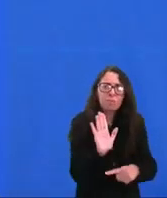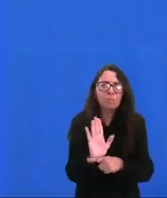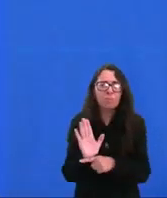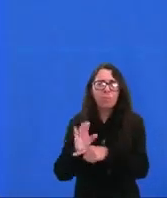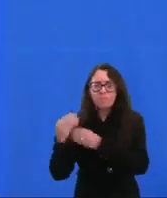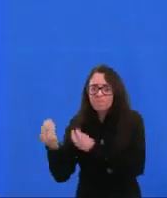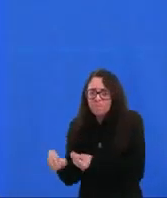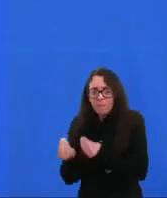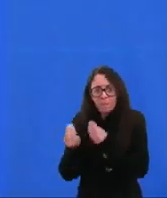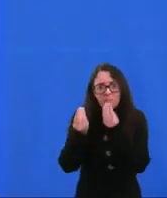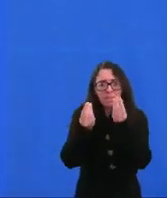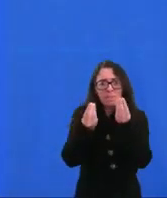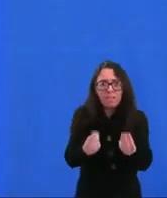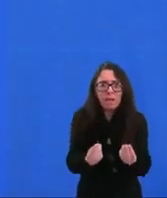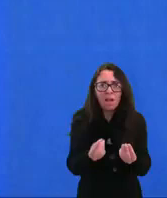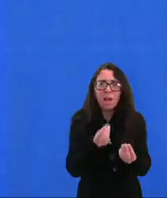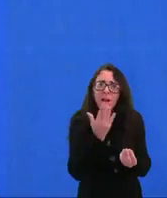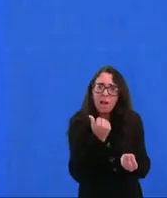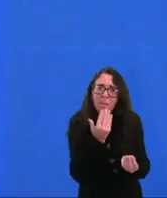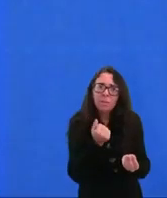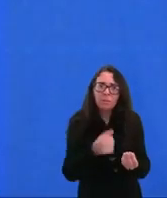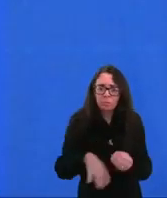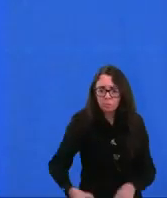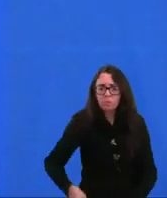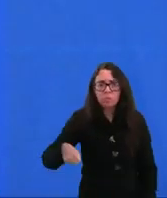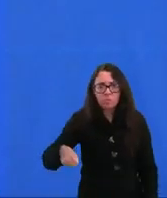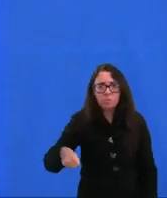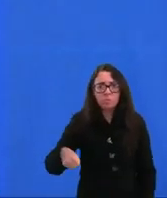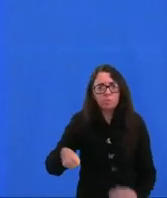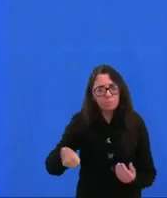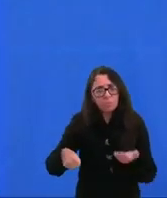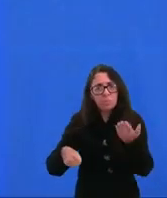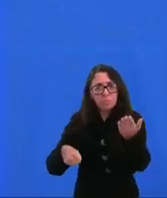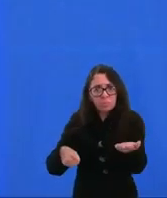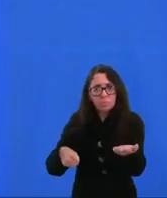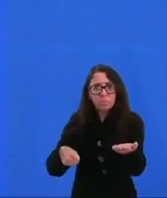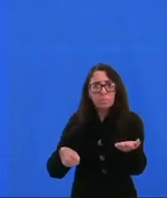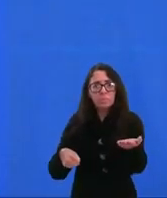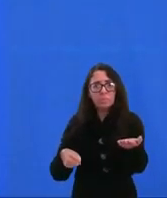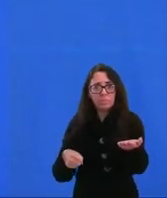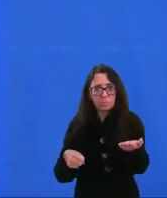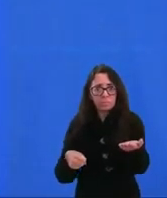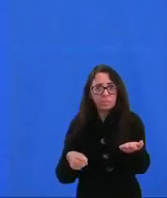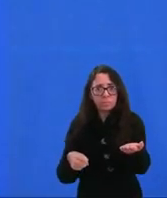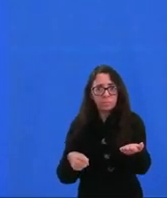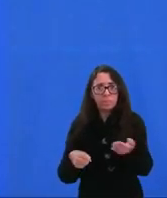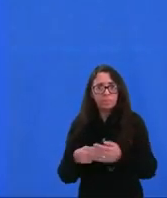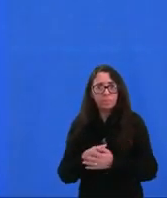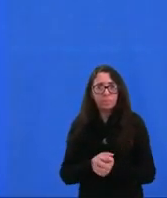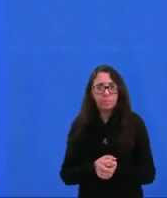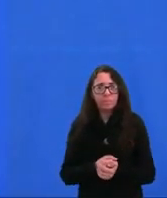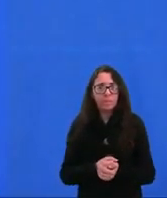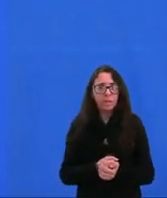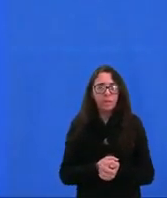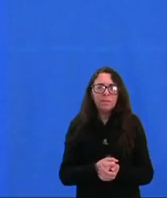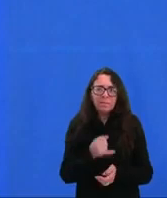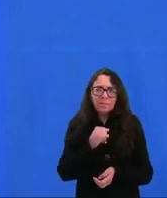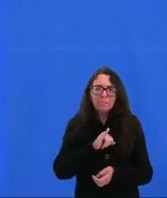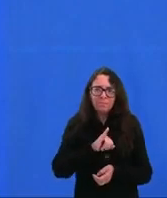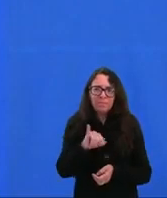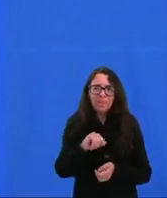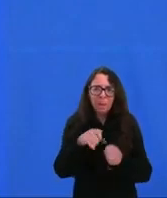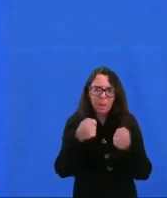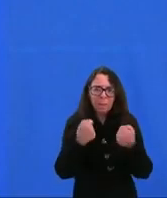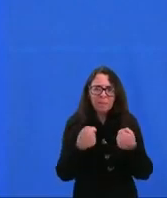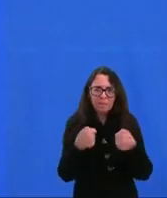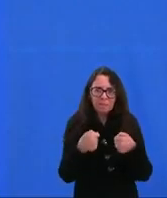vamos o quê? Ser devedores no amor, amados. Nós vamos partir desse mundo com certeza não perfeitos no amor.